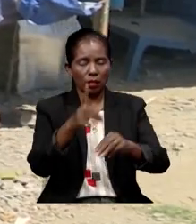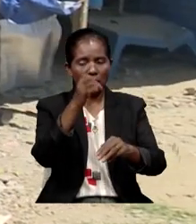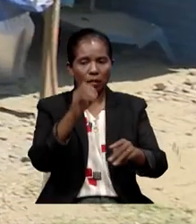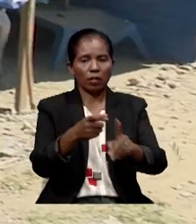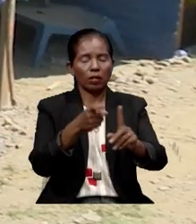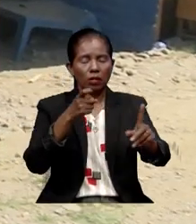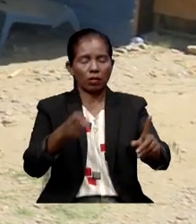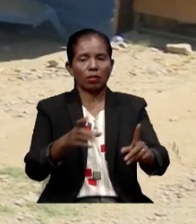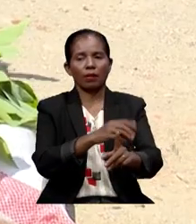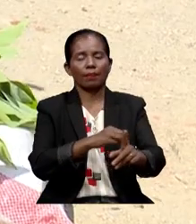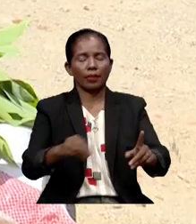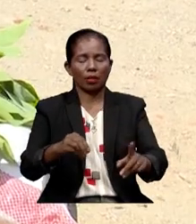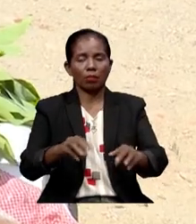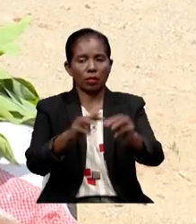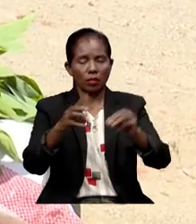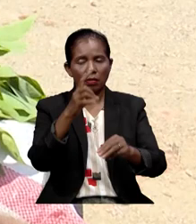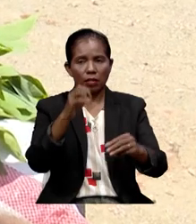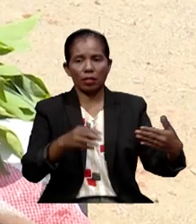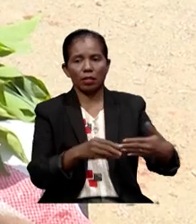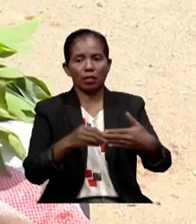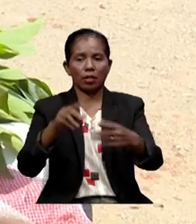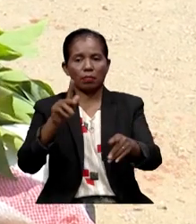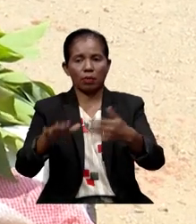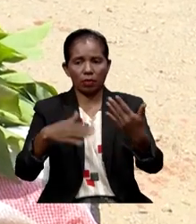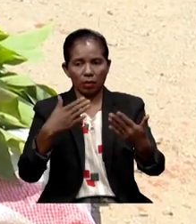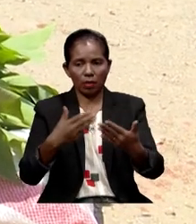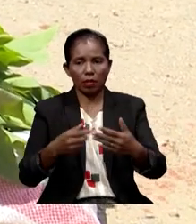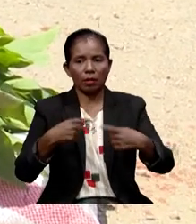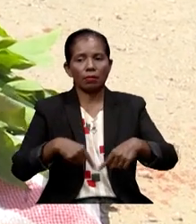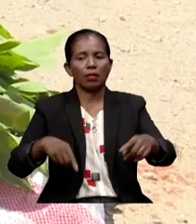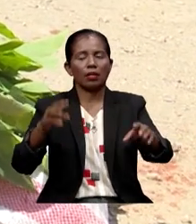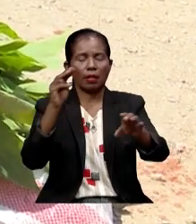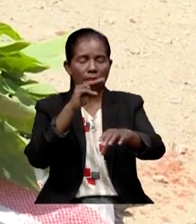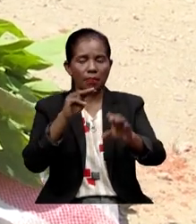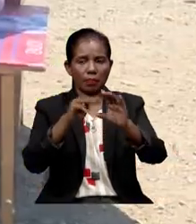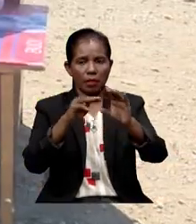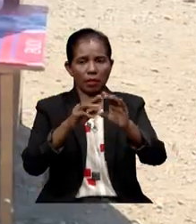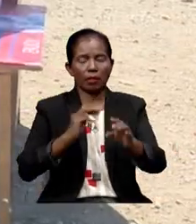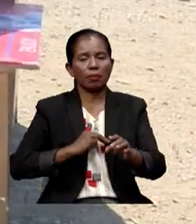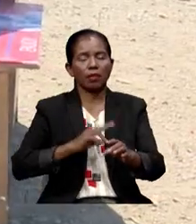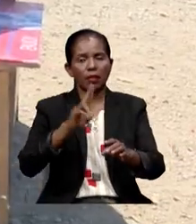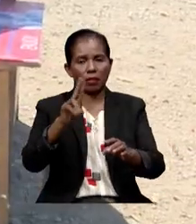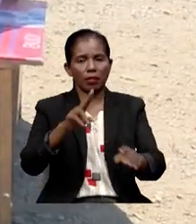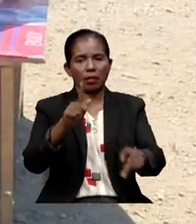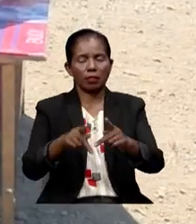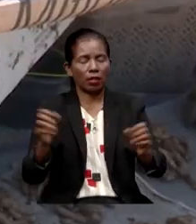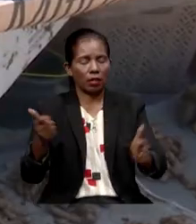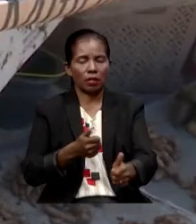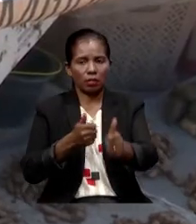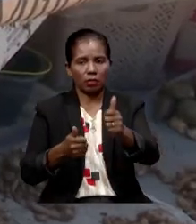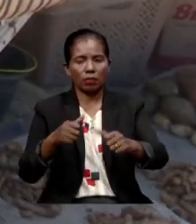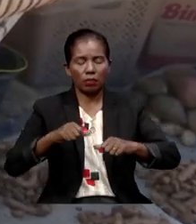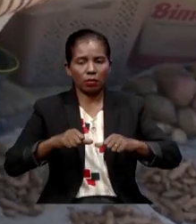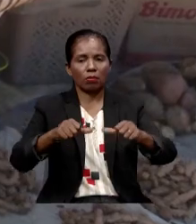Lihusi Guaras está no município de Ili, organiza vendedor Sirene para ir ao mercado Manliwana, mas bem vendedor Sirene lá cumpre e